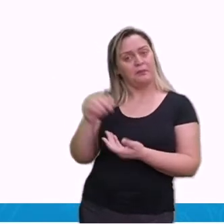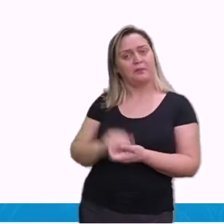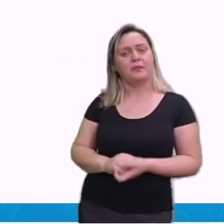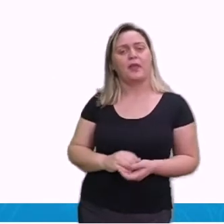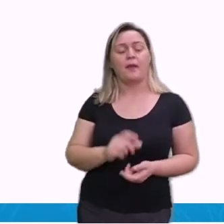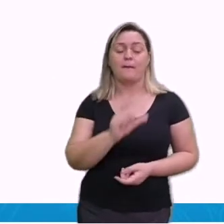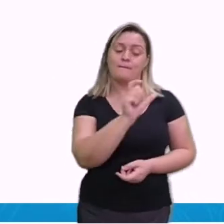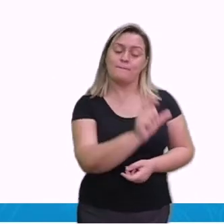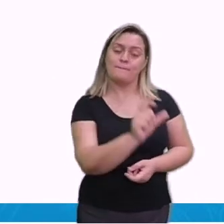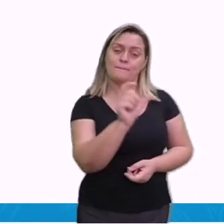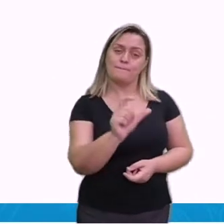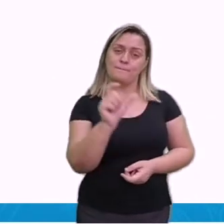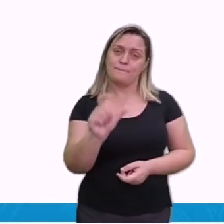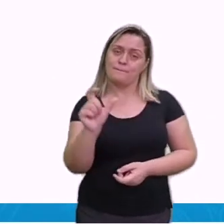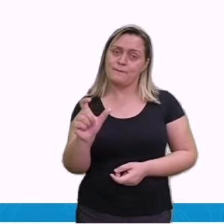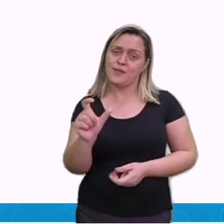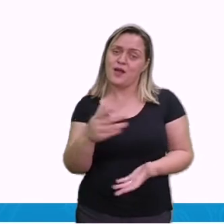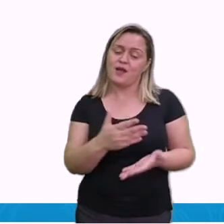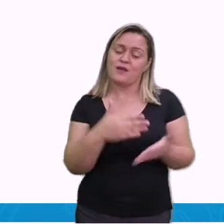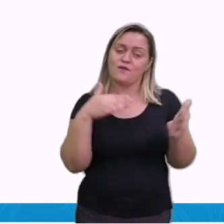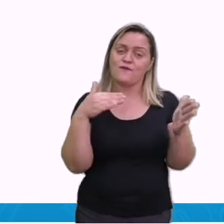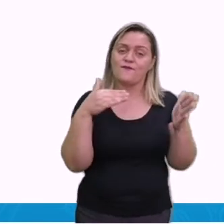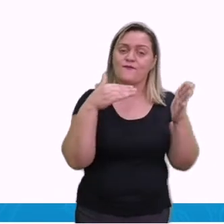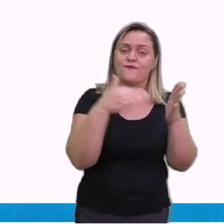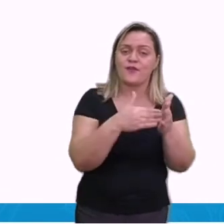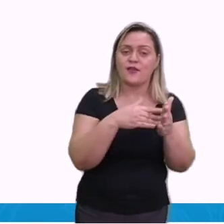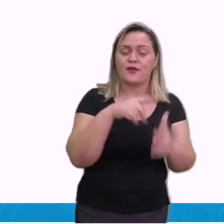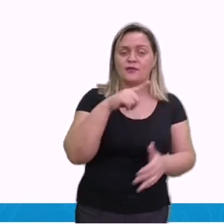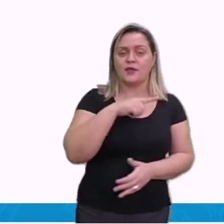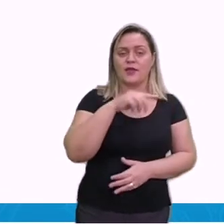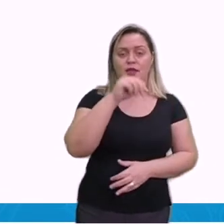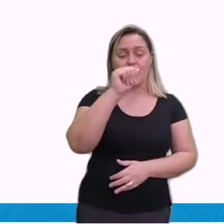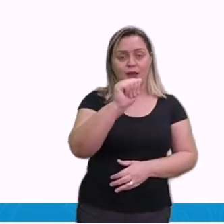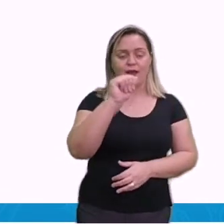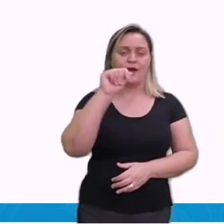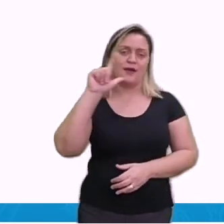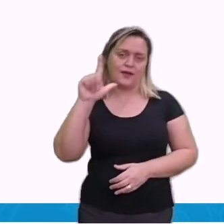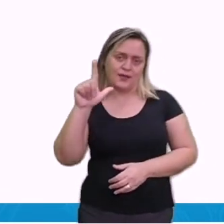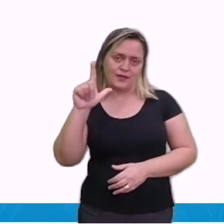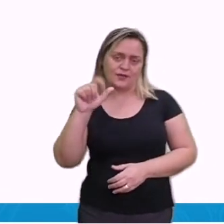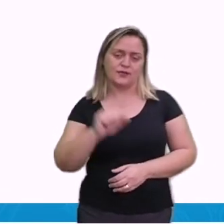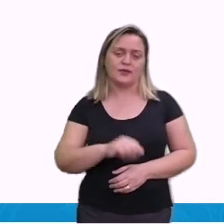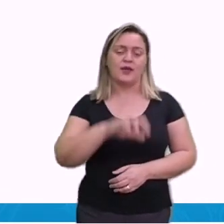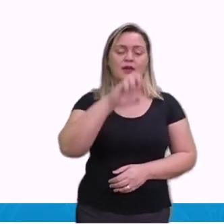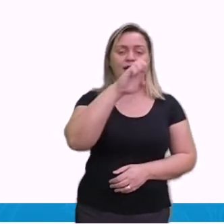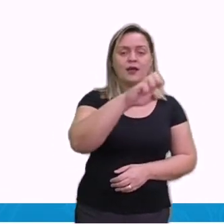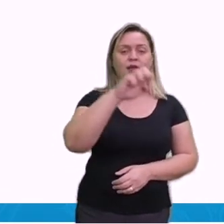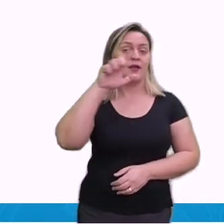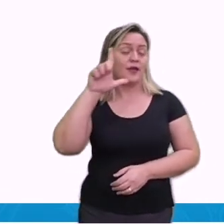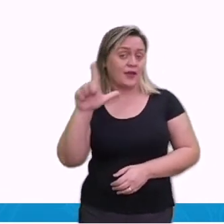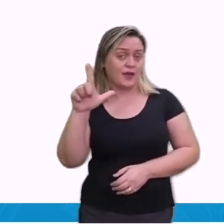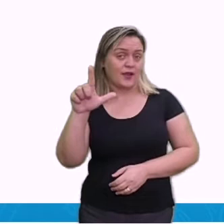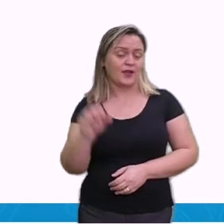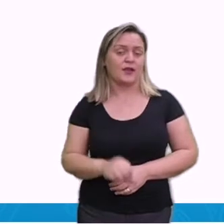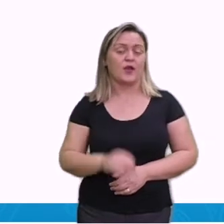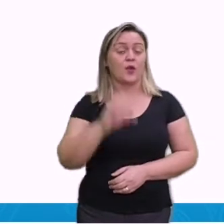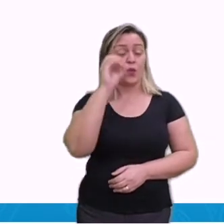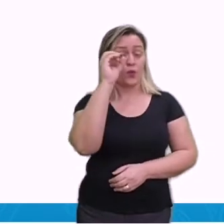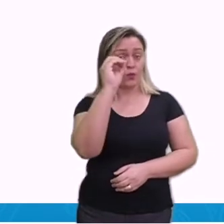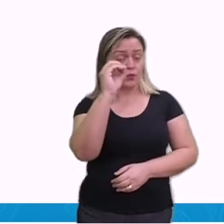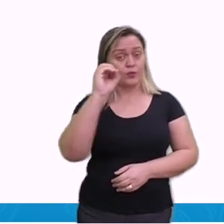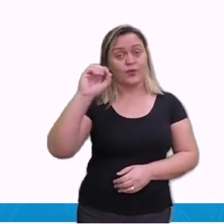ajudar aí nos seus estudos. Então, agora vamos para outros exemplos. Nós temos aqui, olha, palavras que